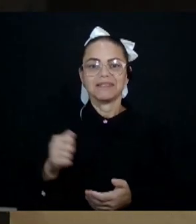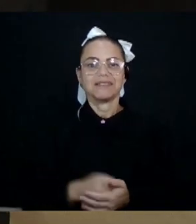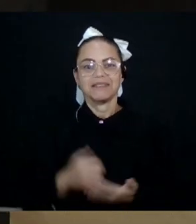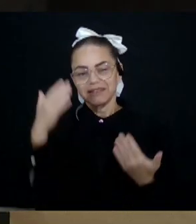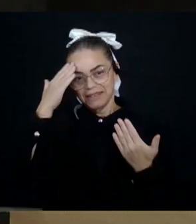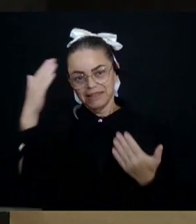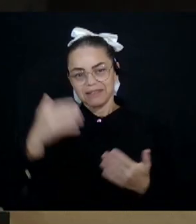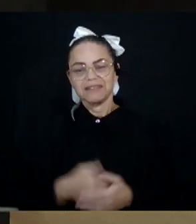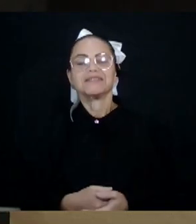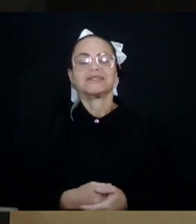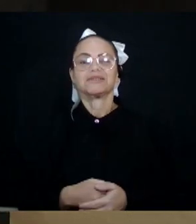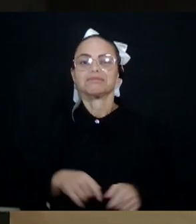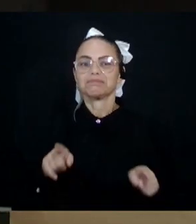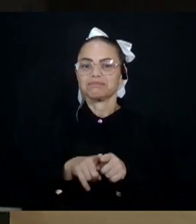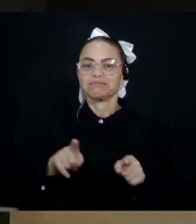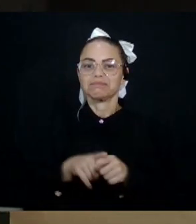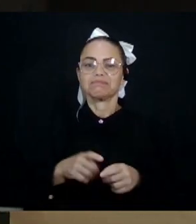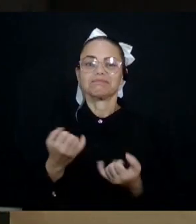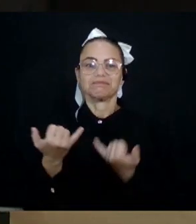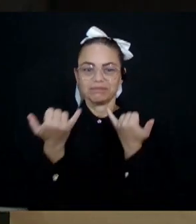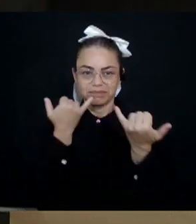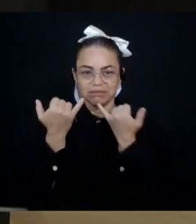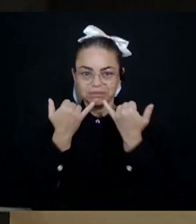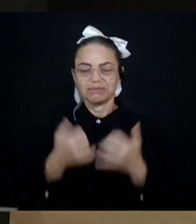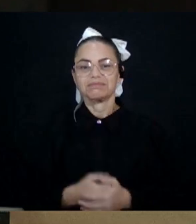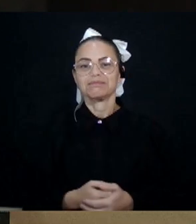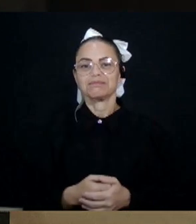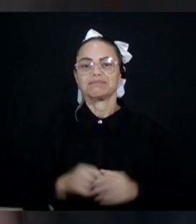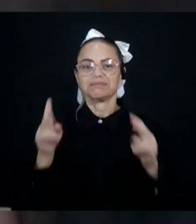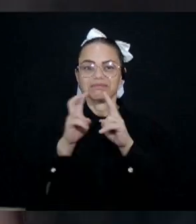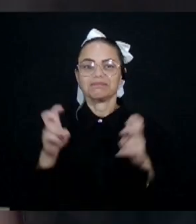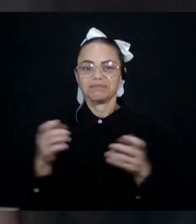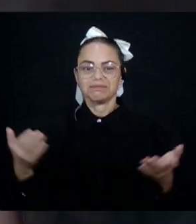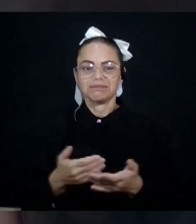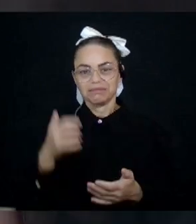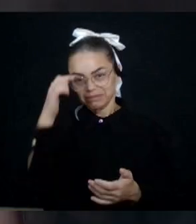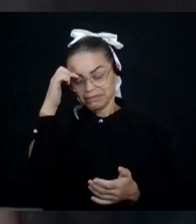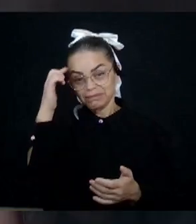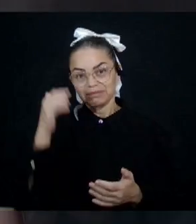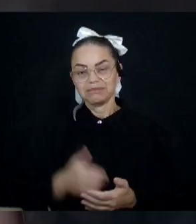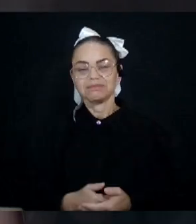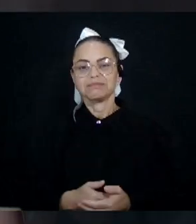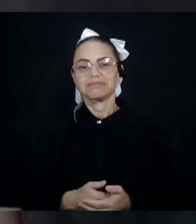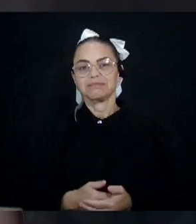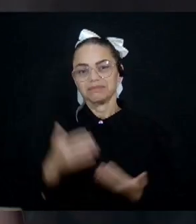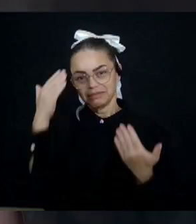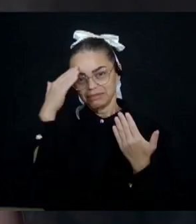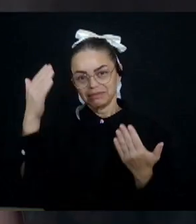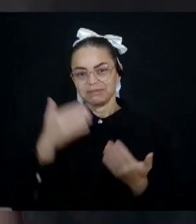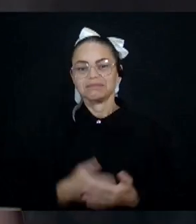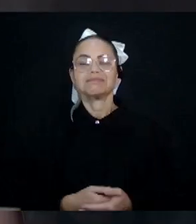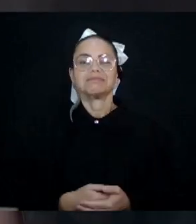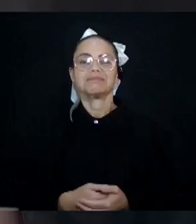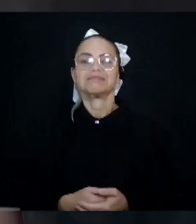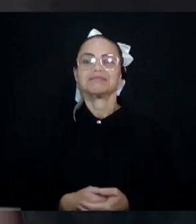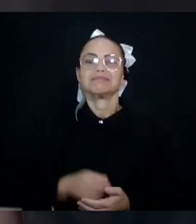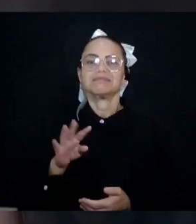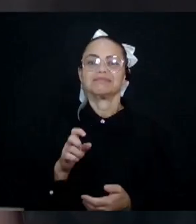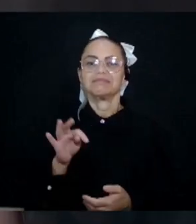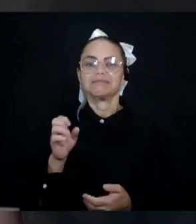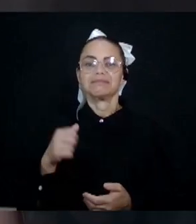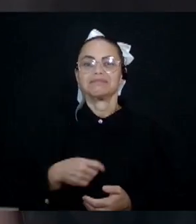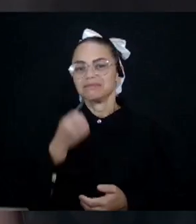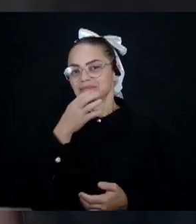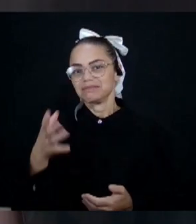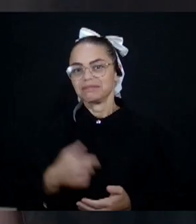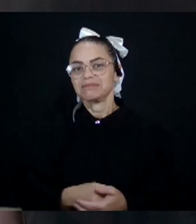pra gente informações referentes ao nosso tema de hoje. Eu que agradeço, Rúbia, obrigada a você, obrigada ao Wellington, foi muito boa essa